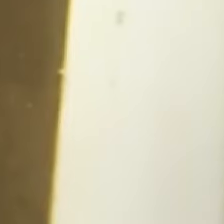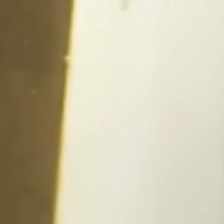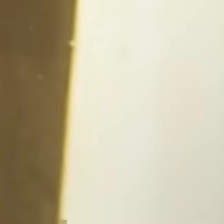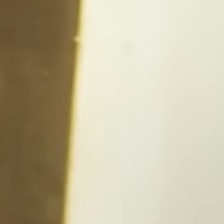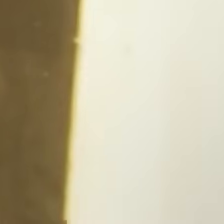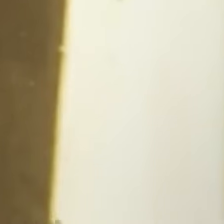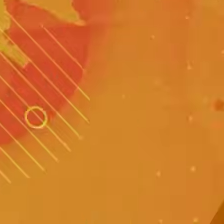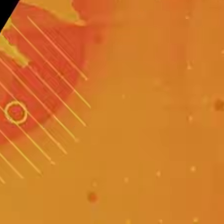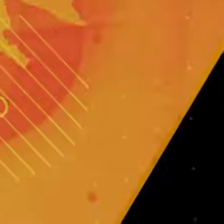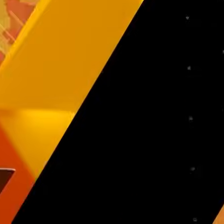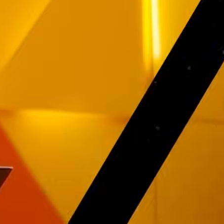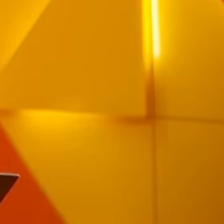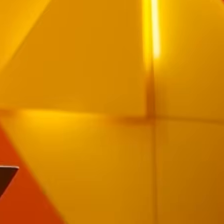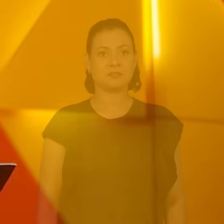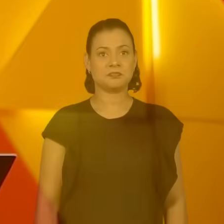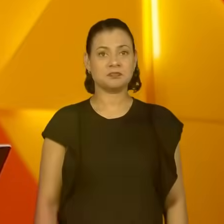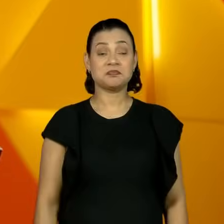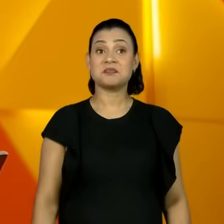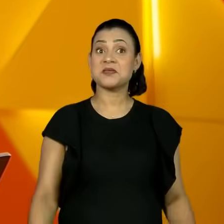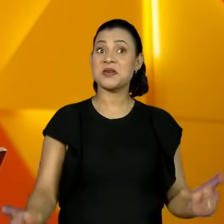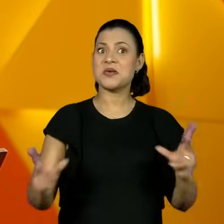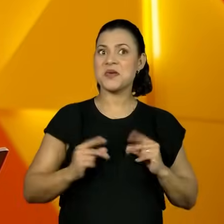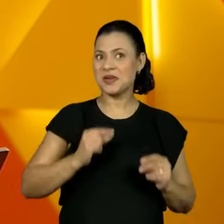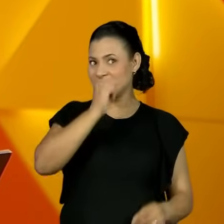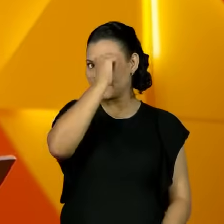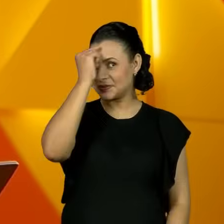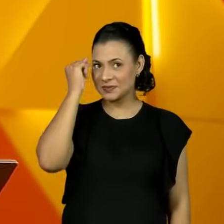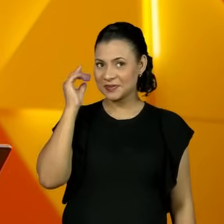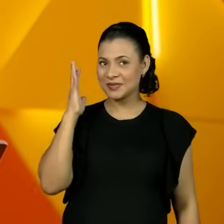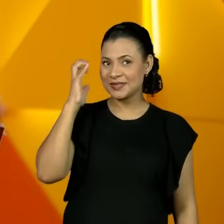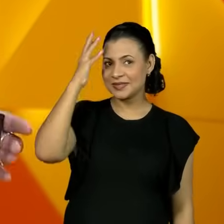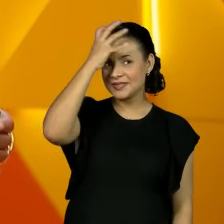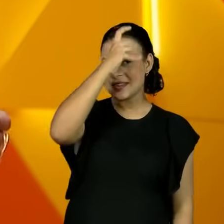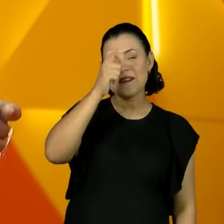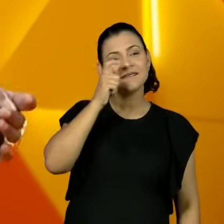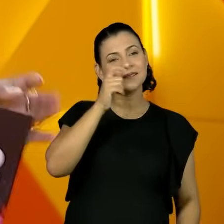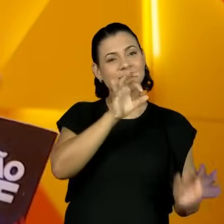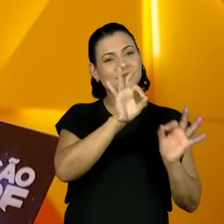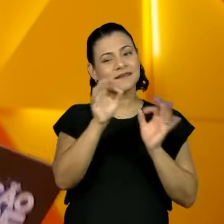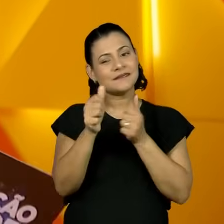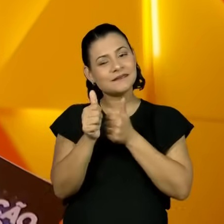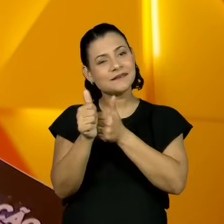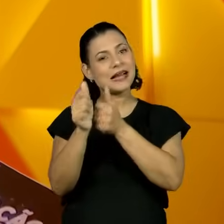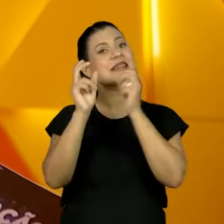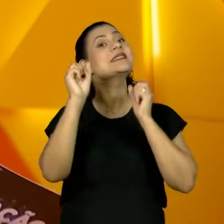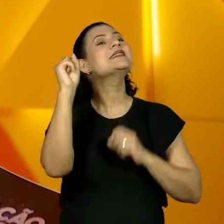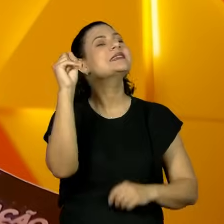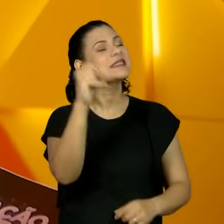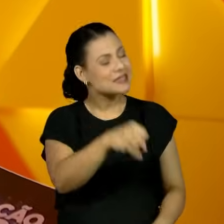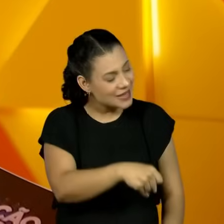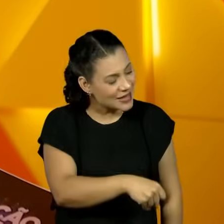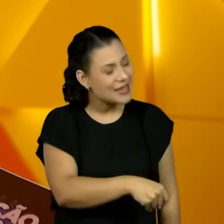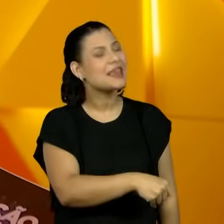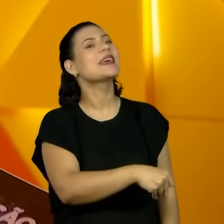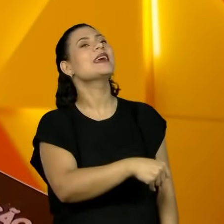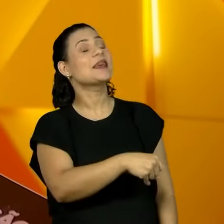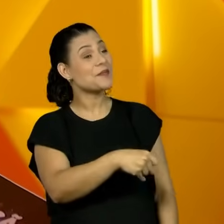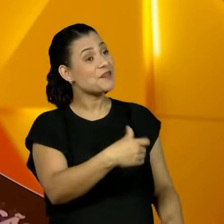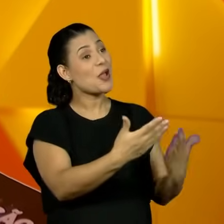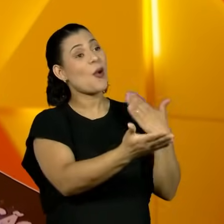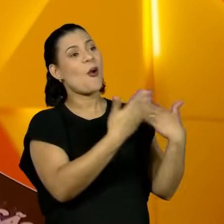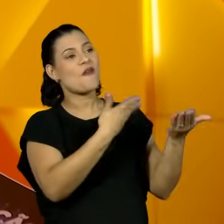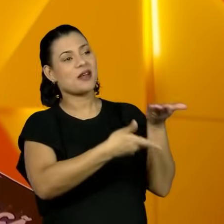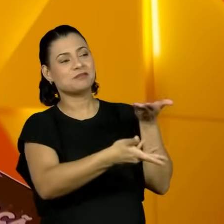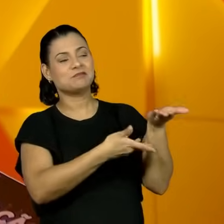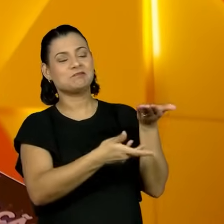you. Me assista, Conceição Evaristo, sim! Gente, essa conversa com a Conceição